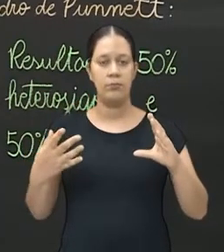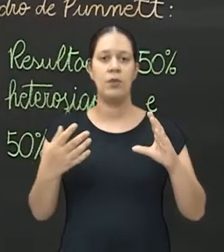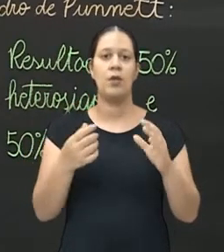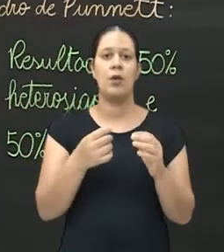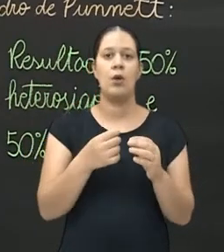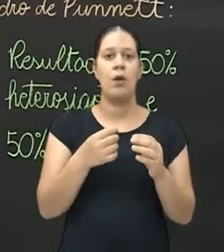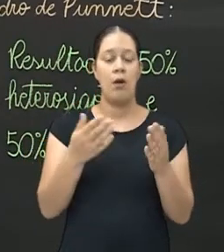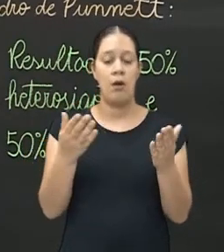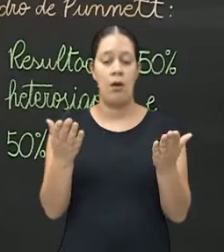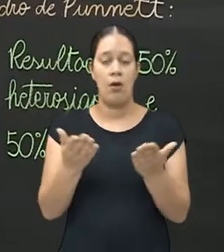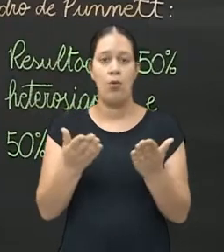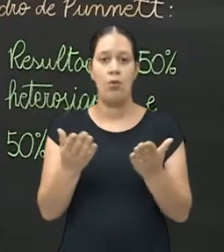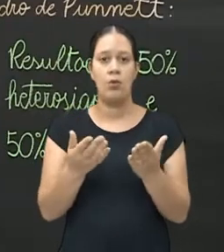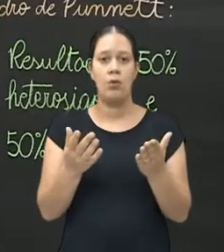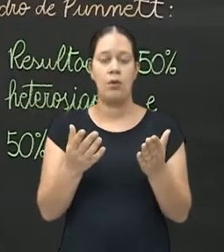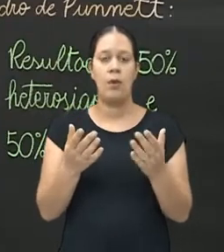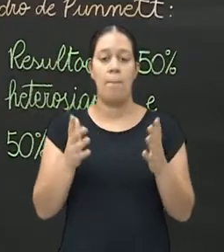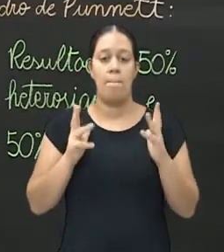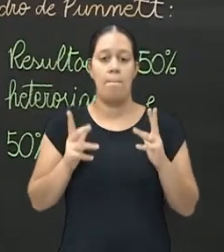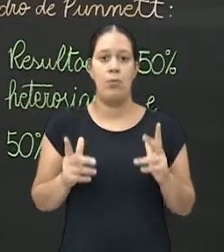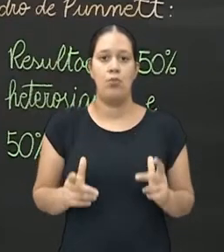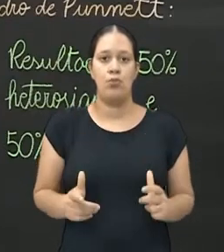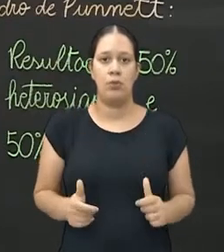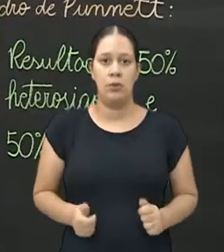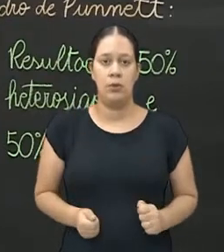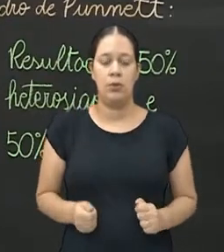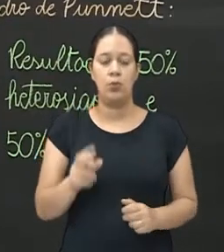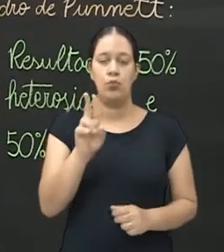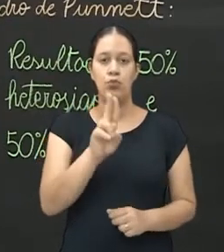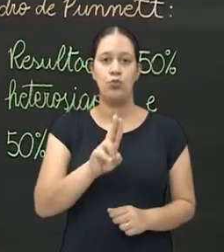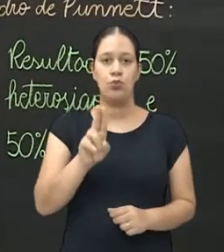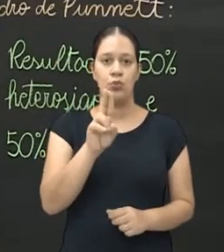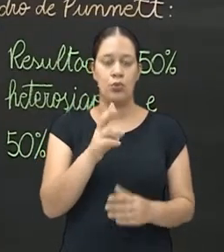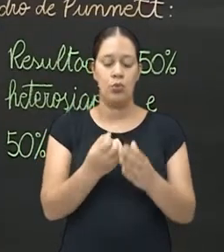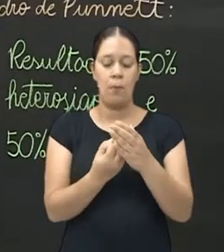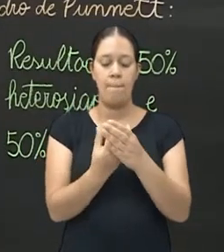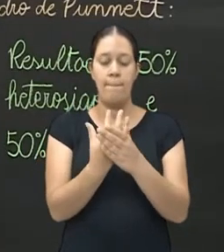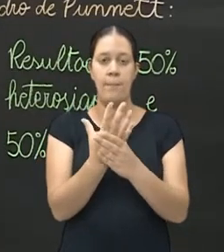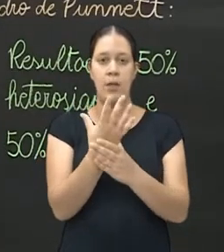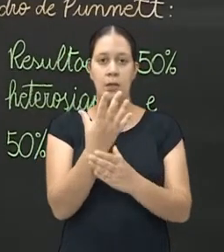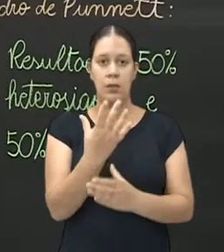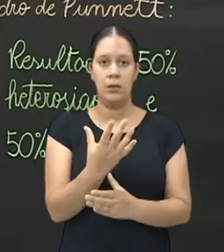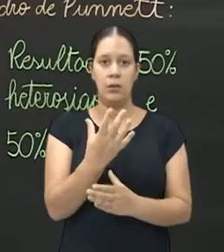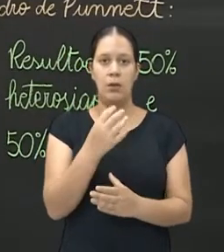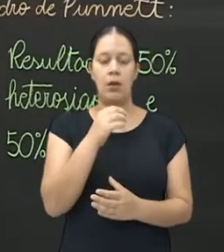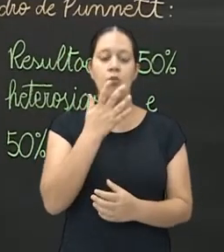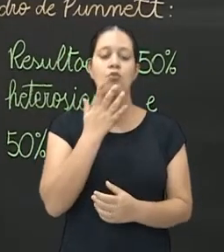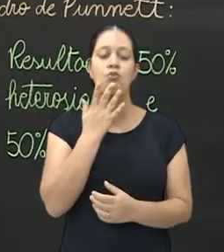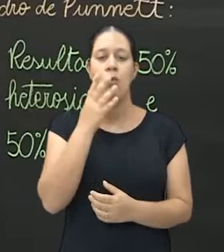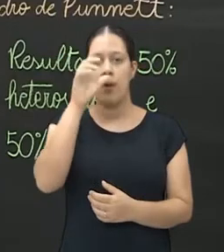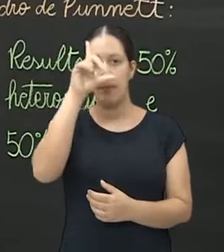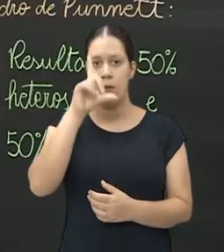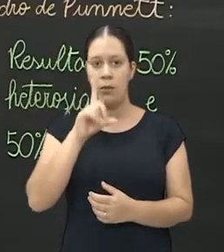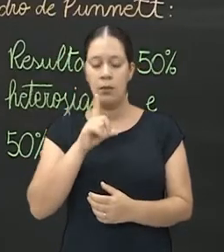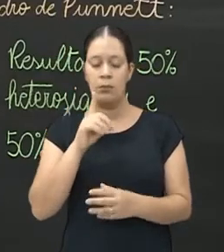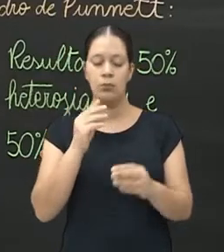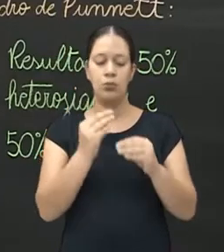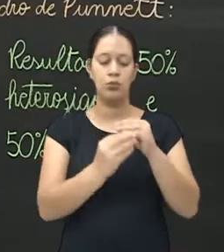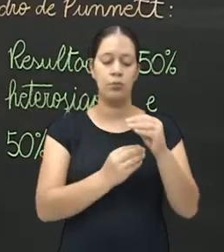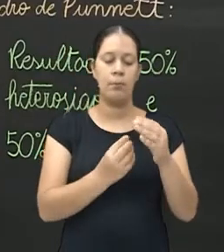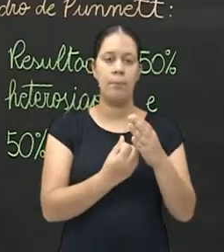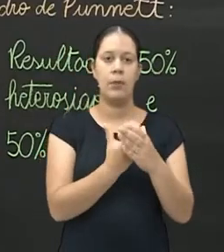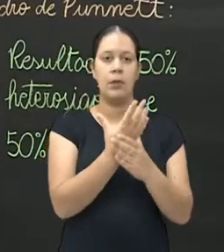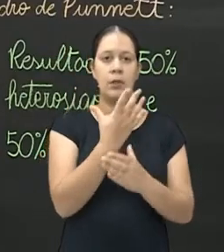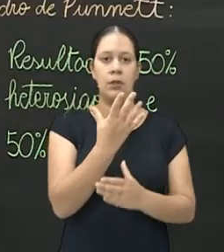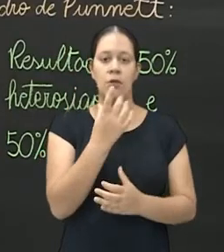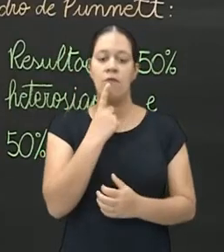de uma espécie pura. Então, ele cruzou uma planta que dava ervilhas amarelas com uma que dava ervilhas verdes.